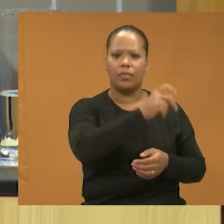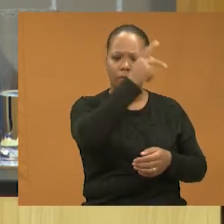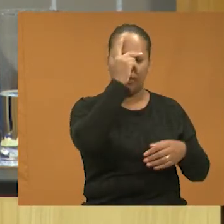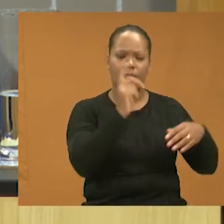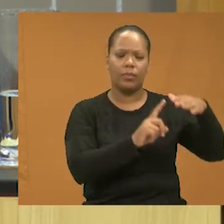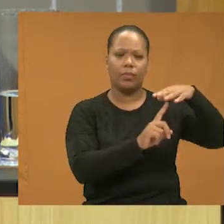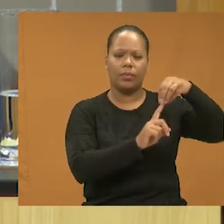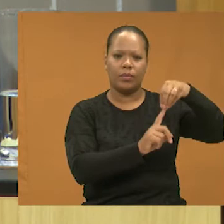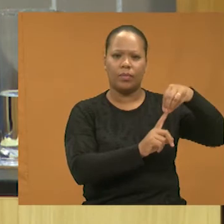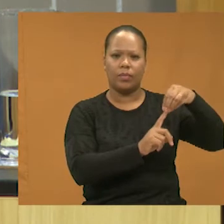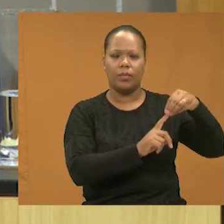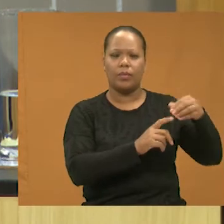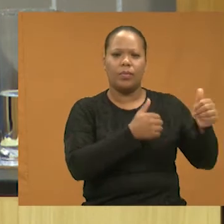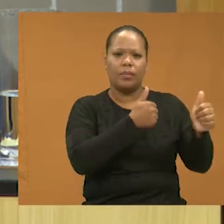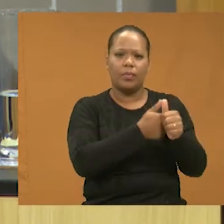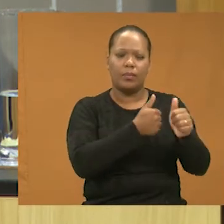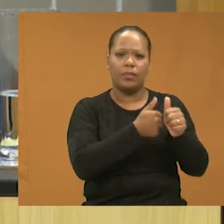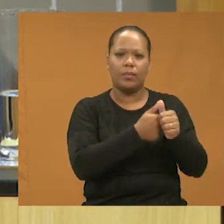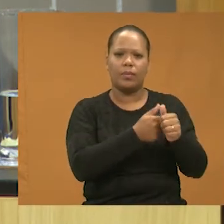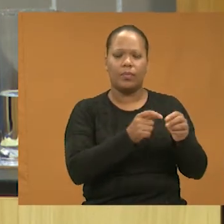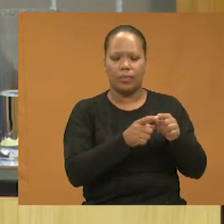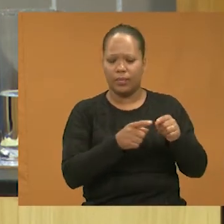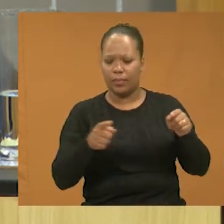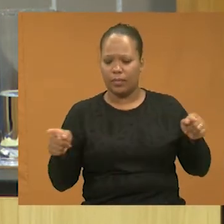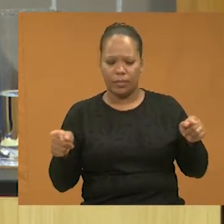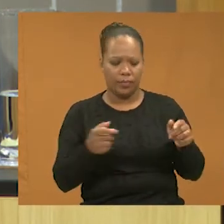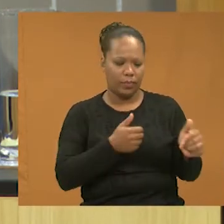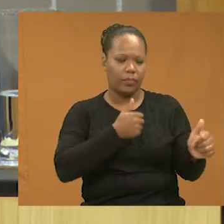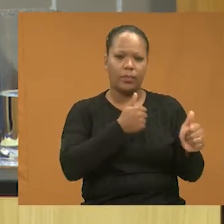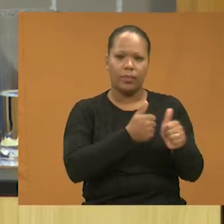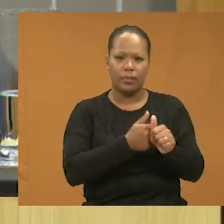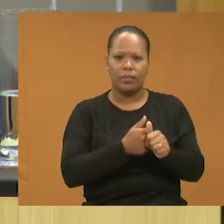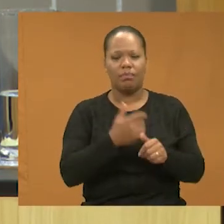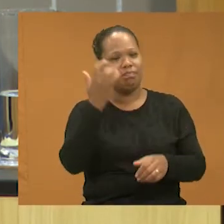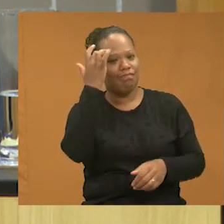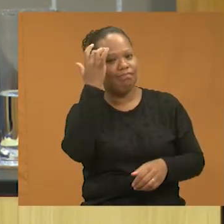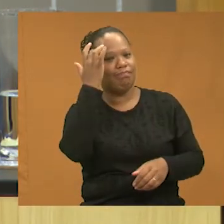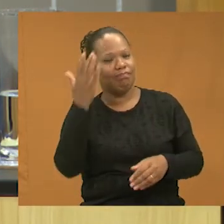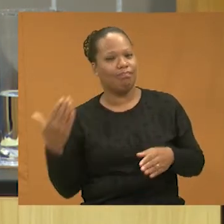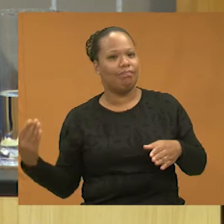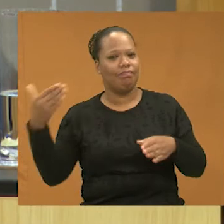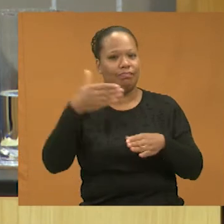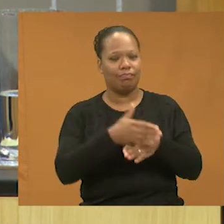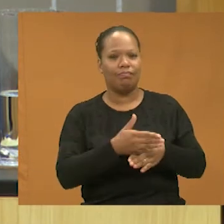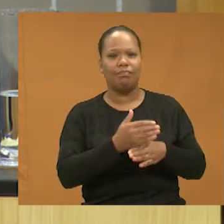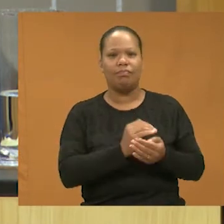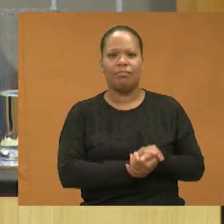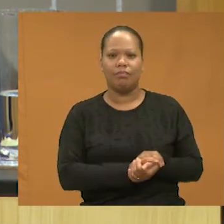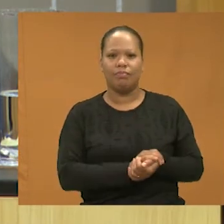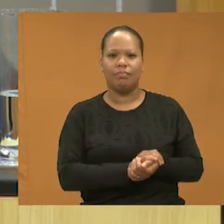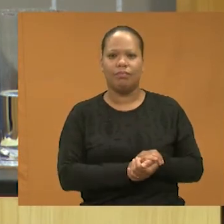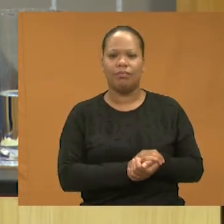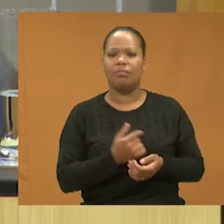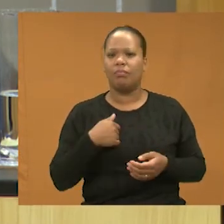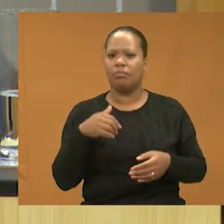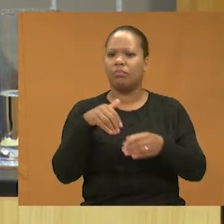E o Santa Paula, perto do Vila Branca, eles são pertos. Então, fica mais fácil de atender a demanda. Então, eu vou